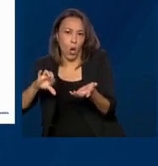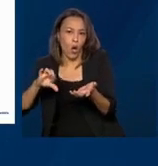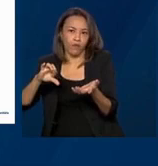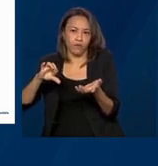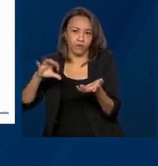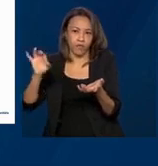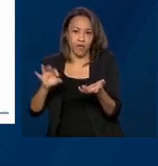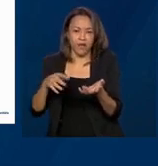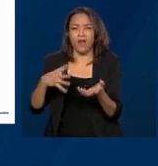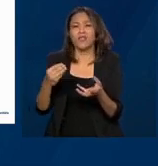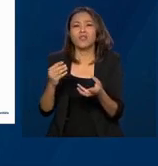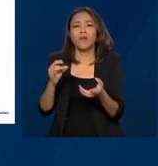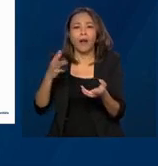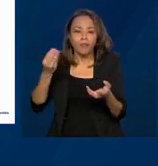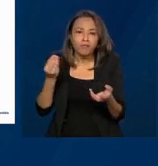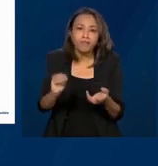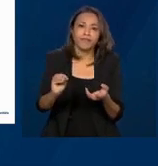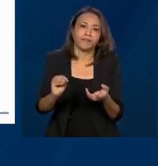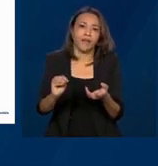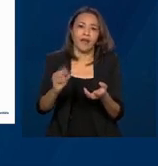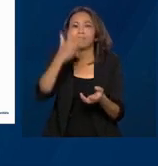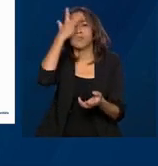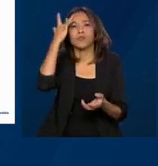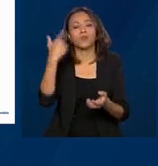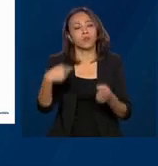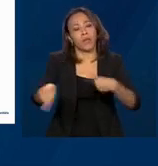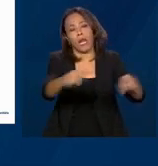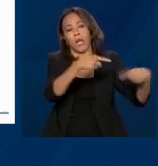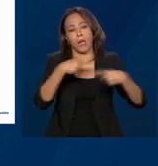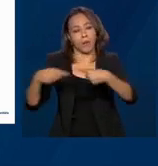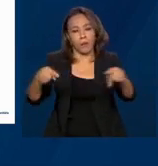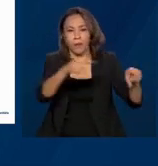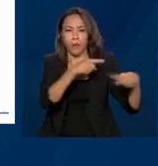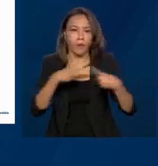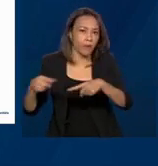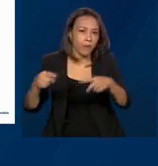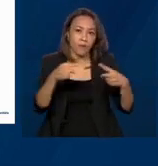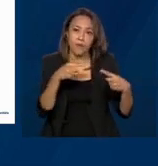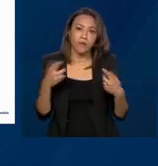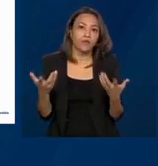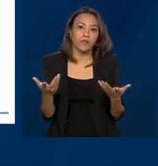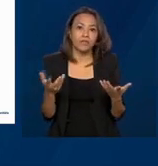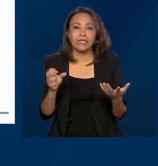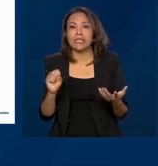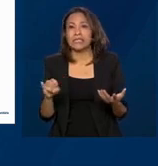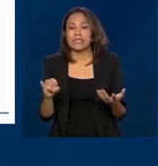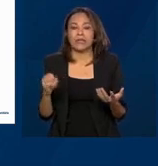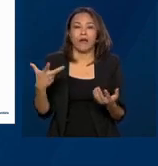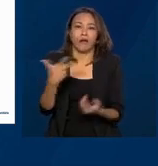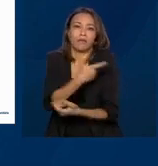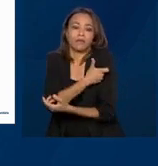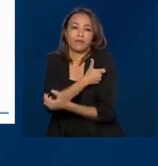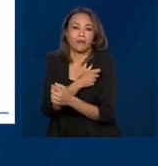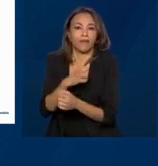gente está debatendo essa questão decimal, se a vacina tem